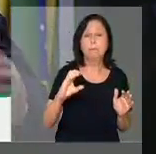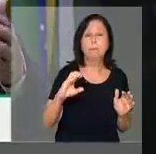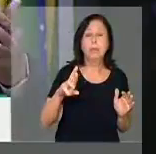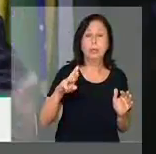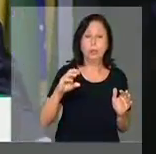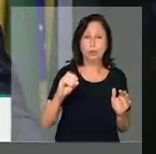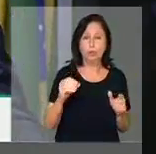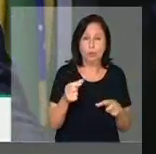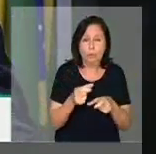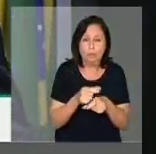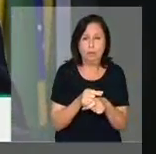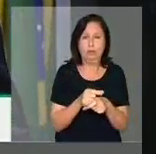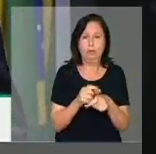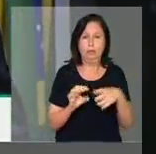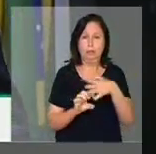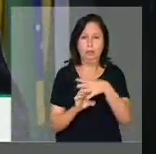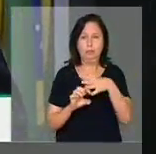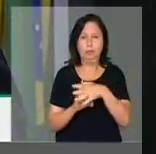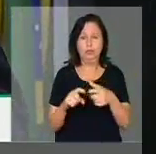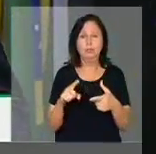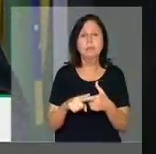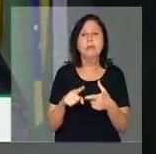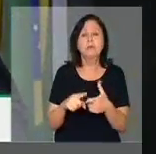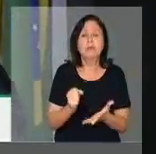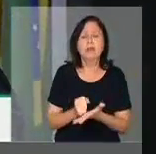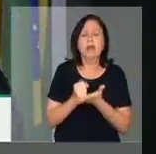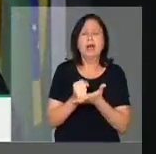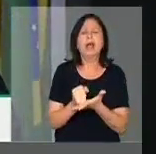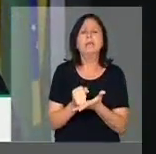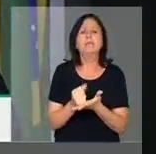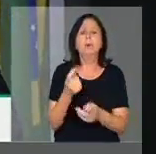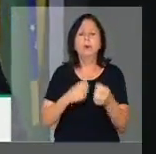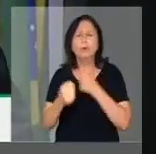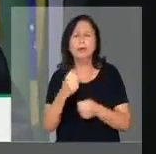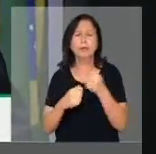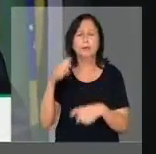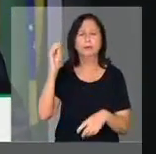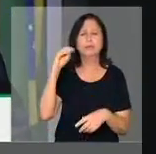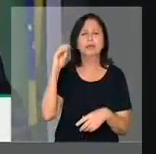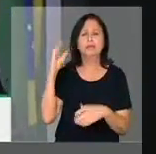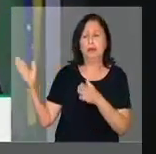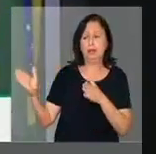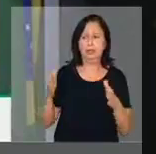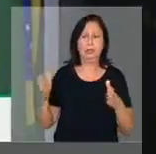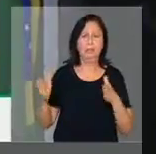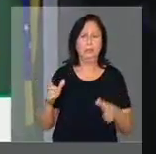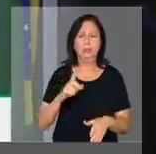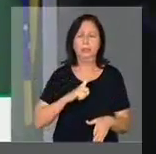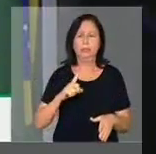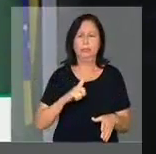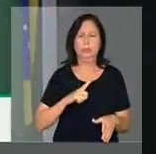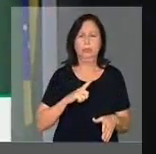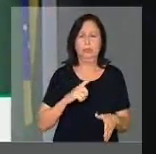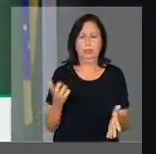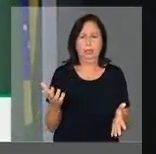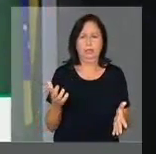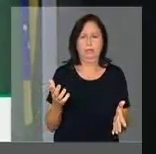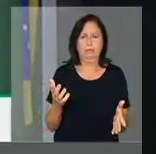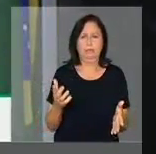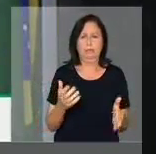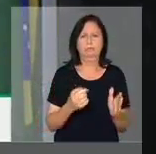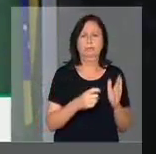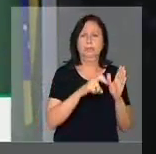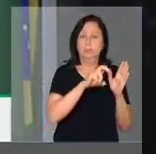economia brasileira no caos. Não fosse a lei da micro e pequena empresa, o simples, o super